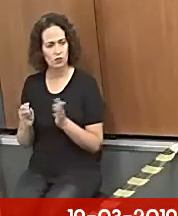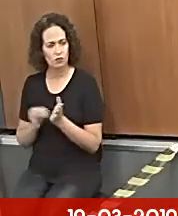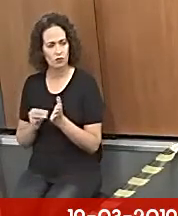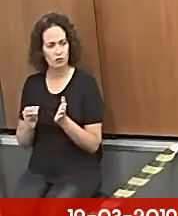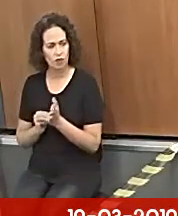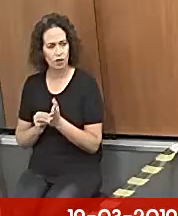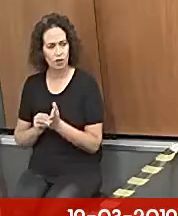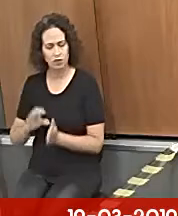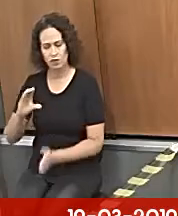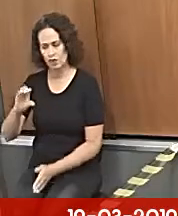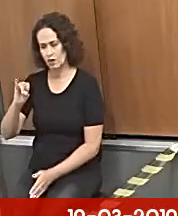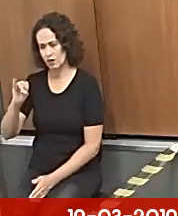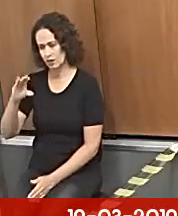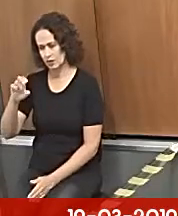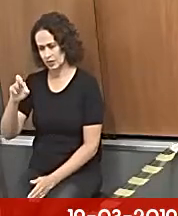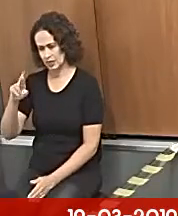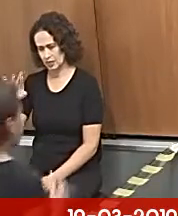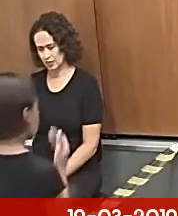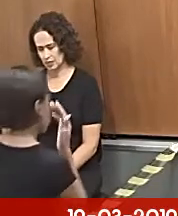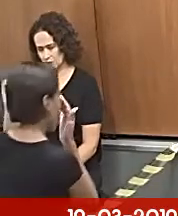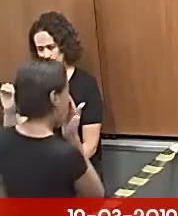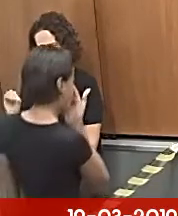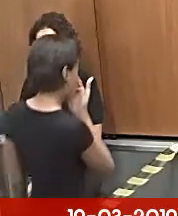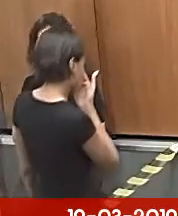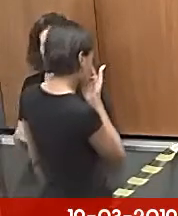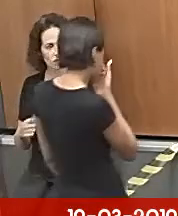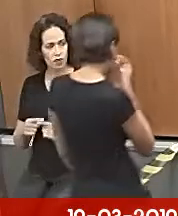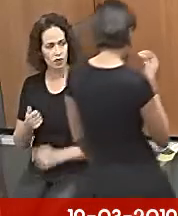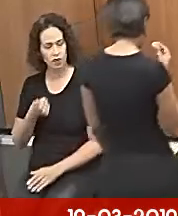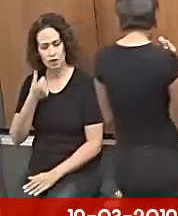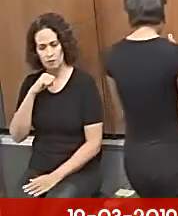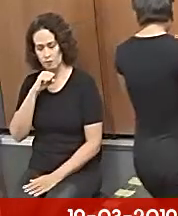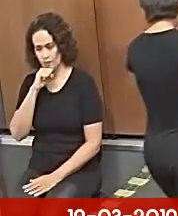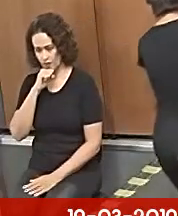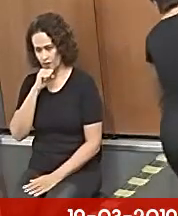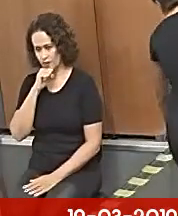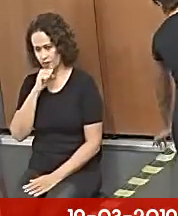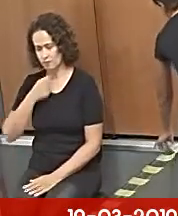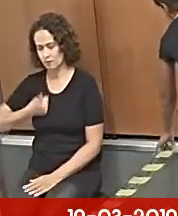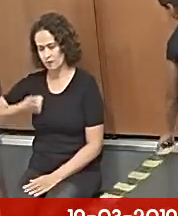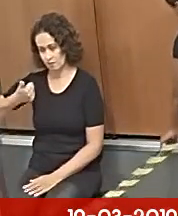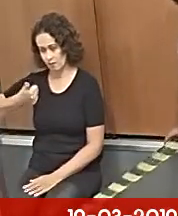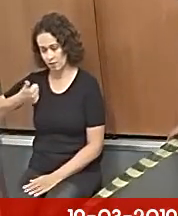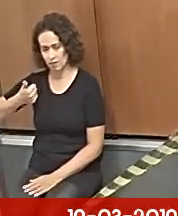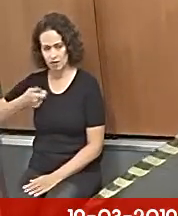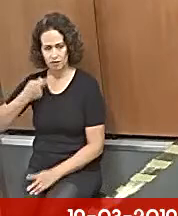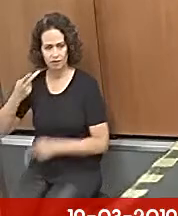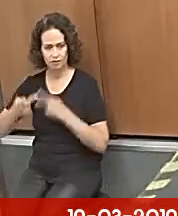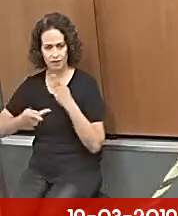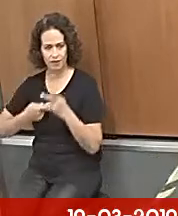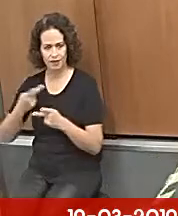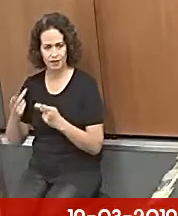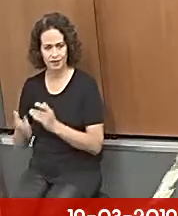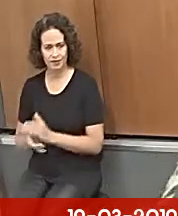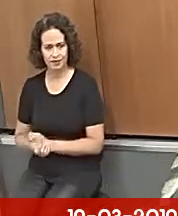é porque a mãe sair na frente a gente vai dar preferência pra não eu doutor cícero faz